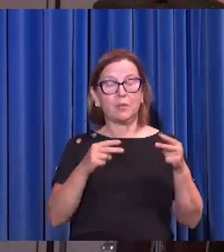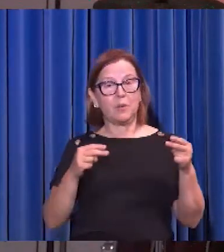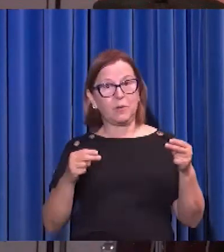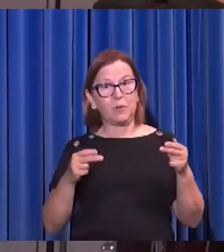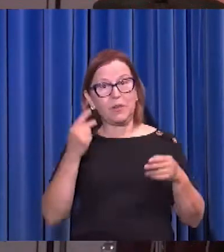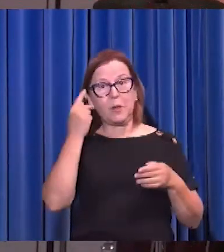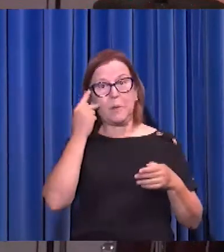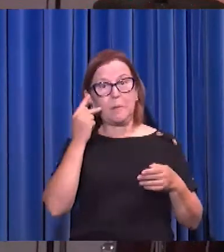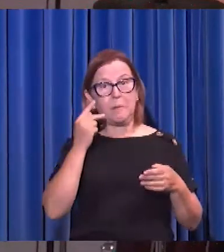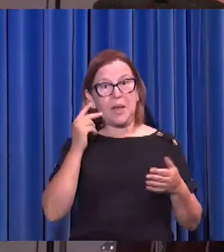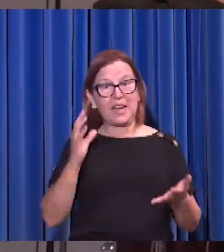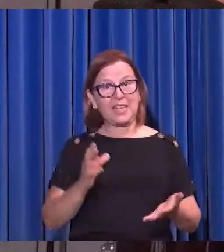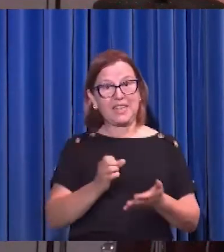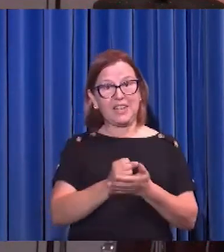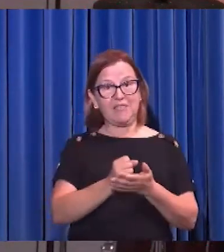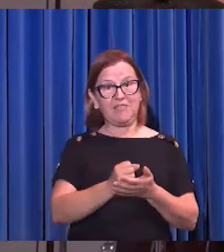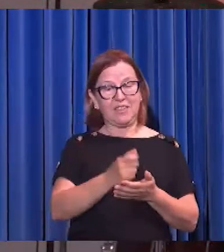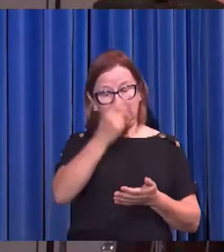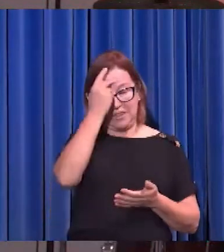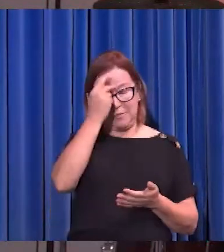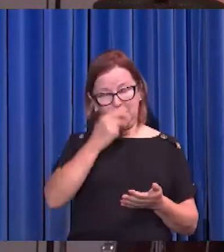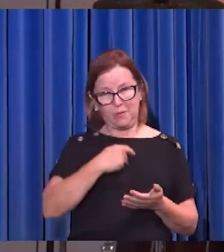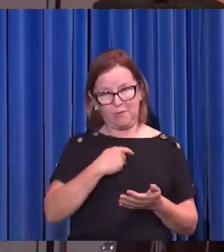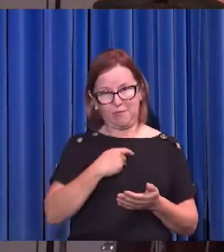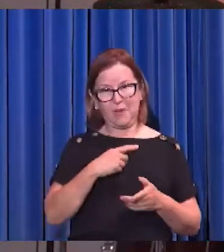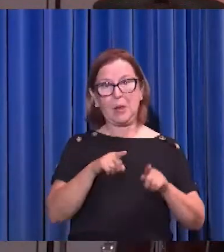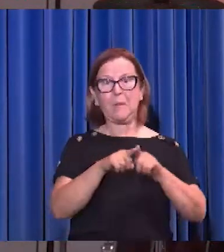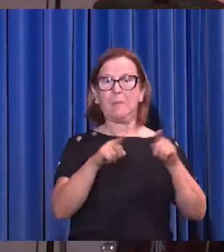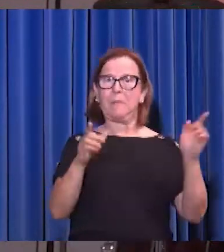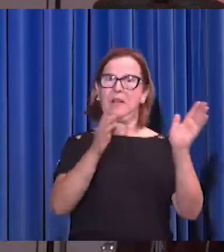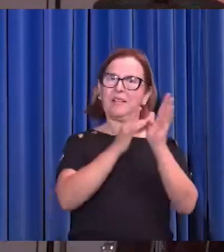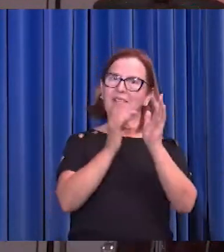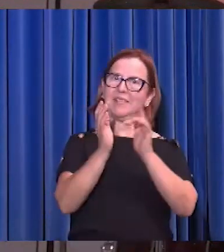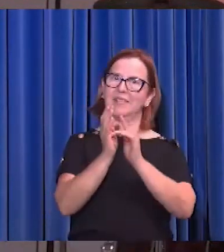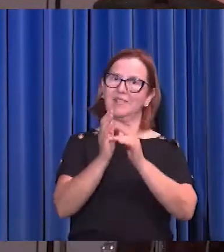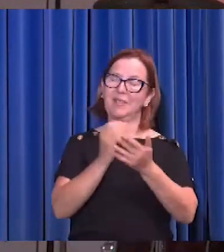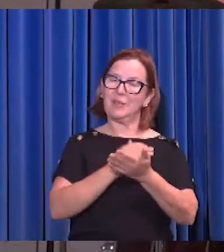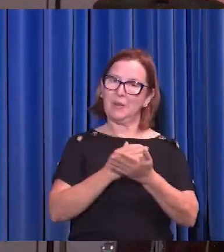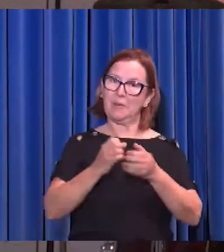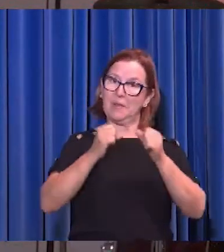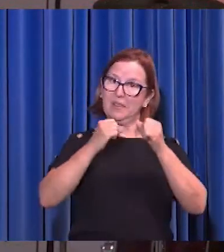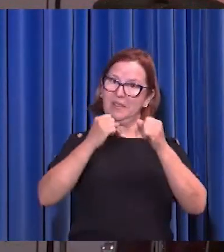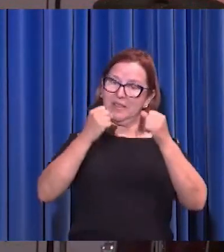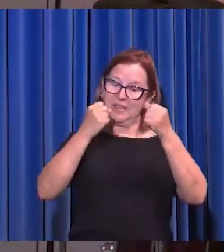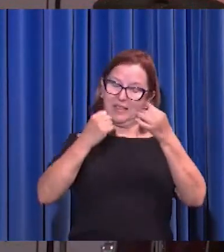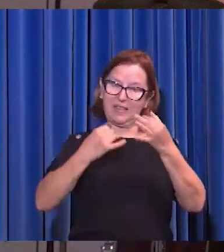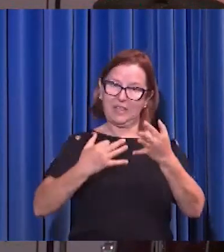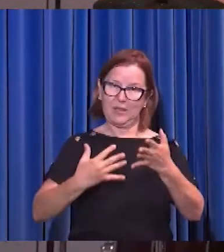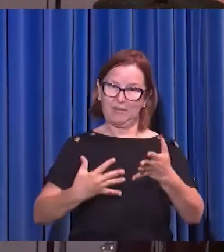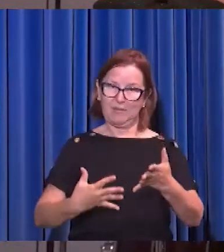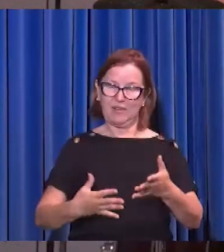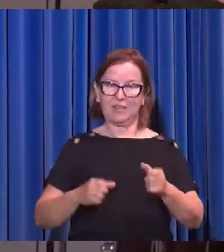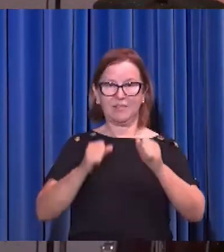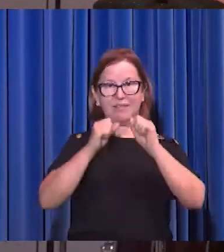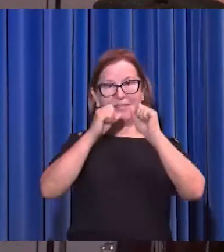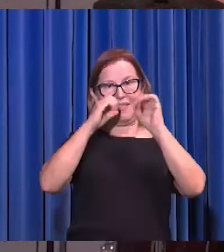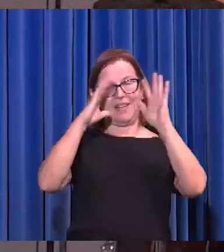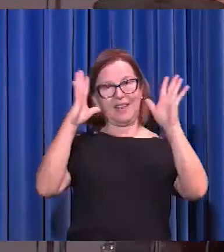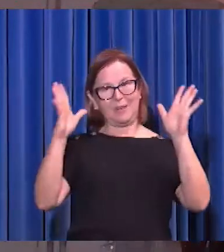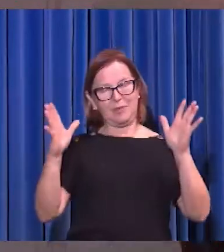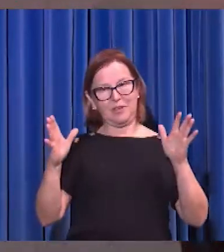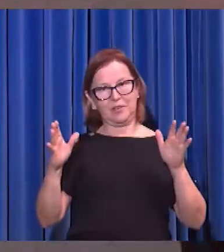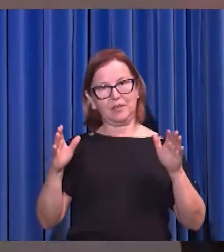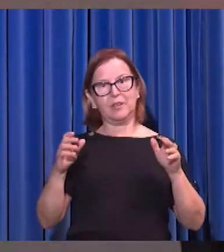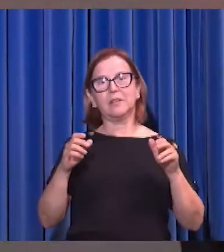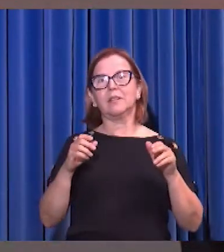então Jesus começa claramente falando para ele, sem delongas: importa-vos